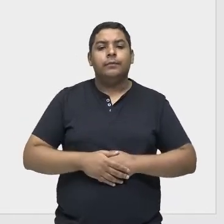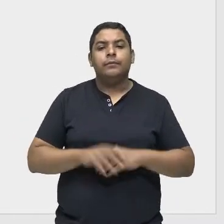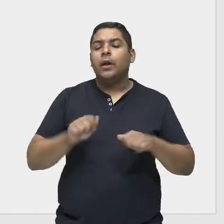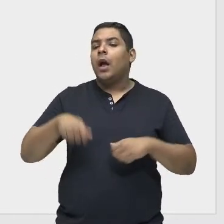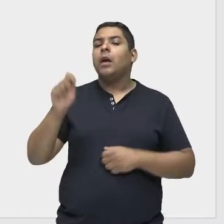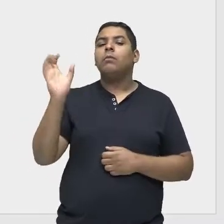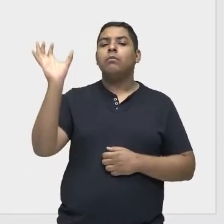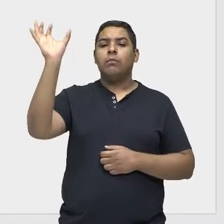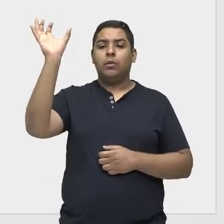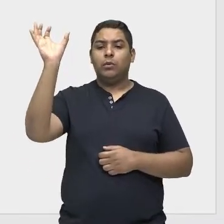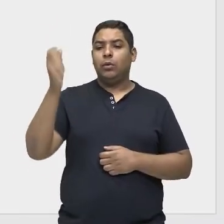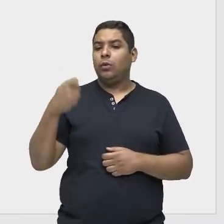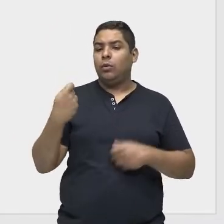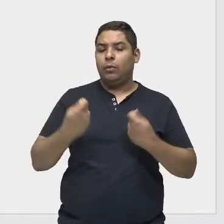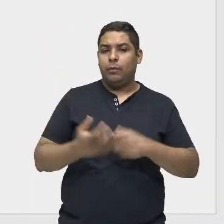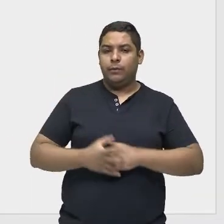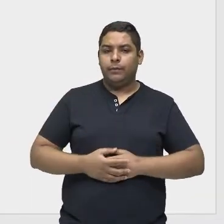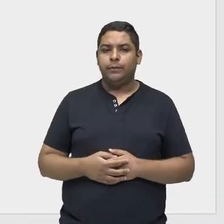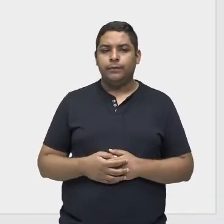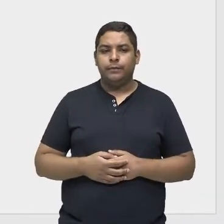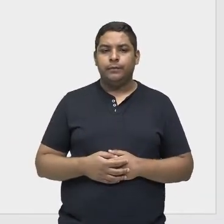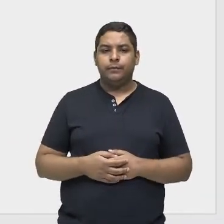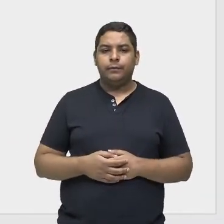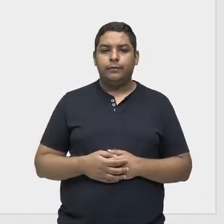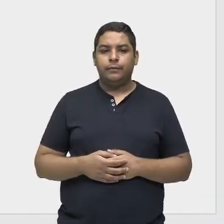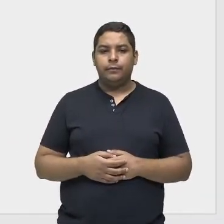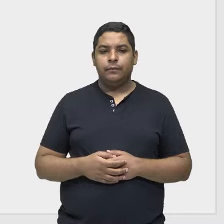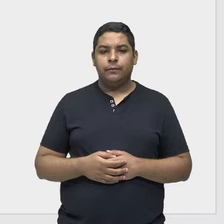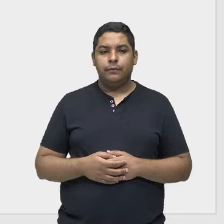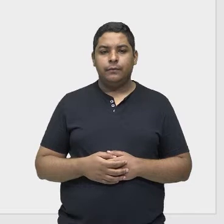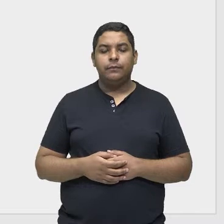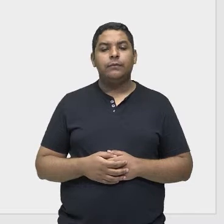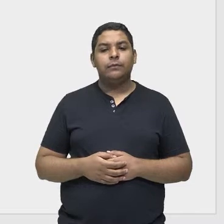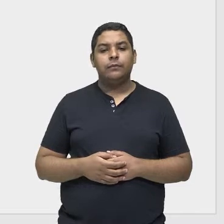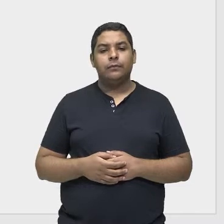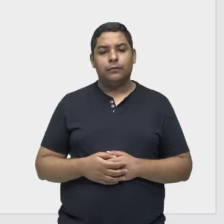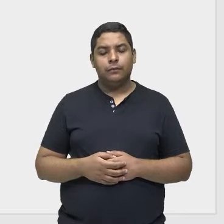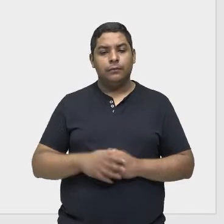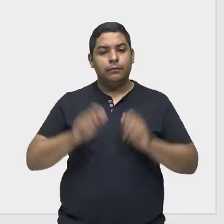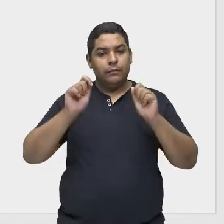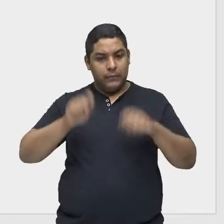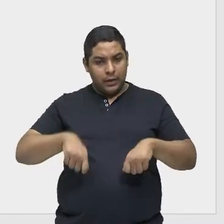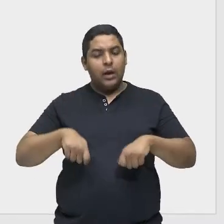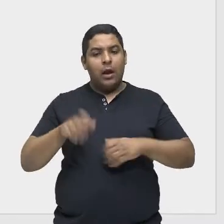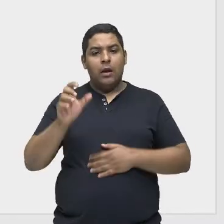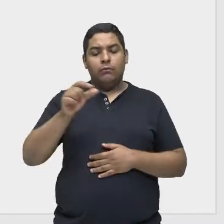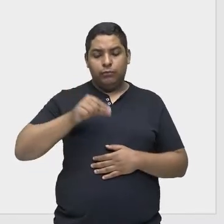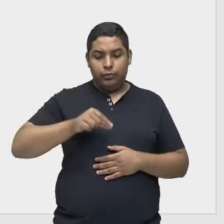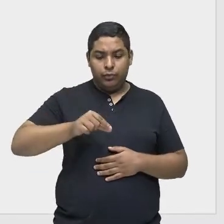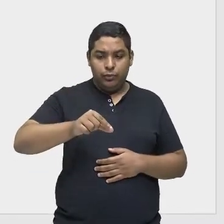quiser. Façamos de conta que não há